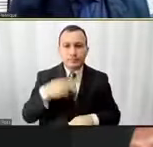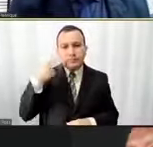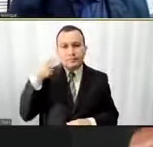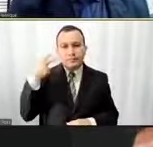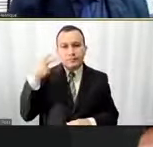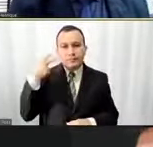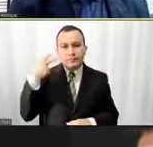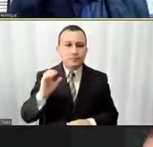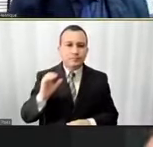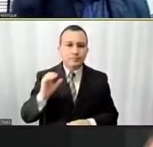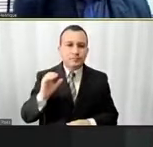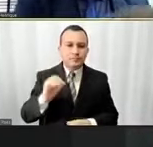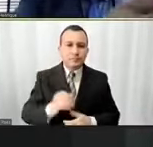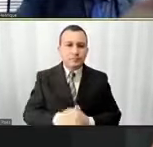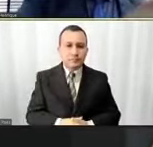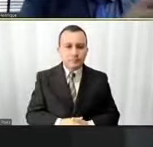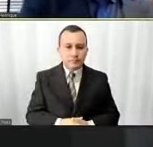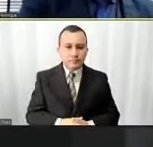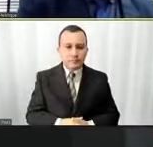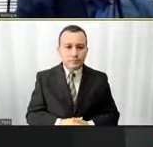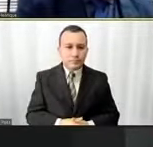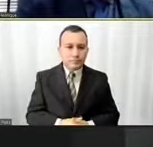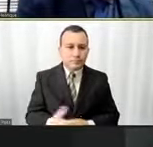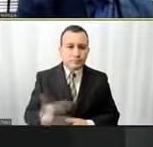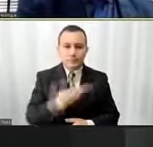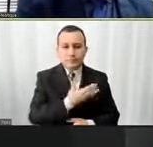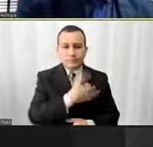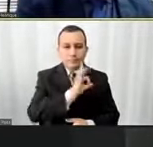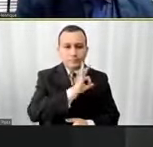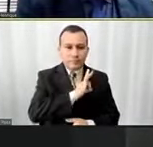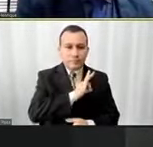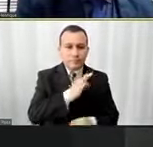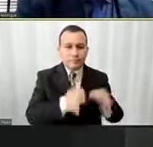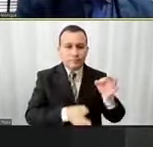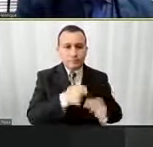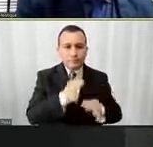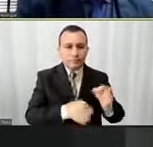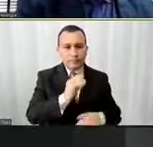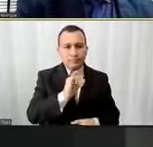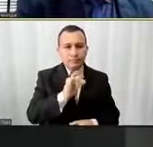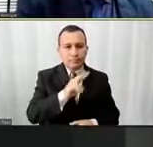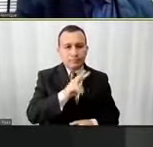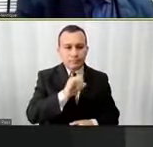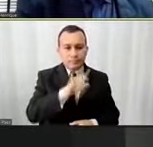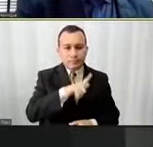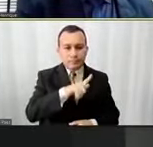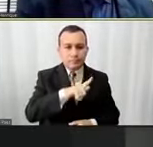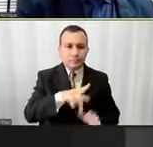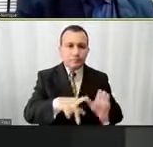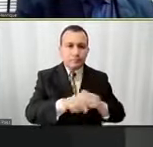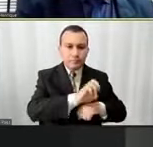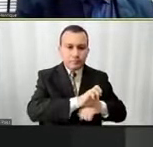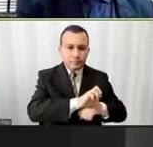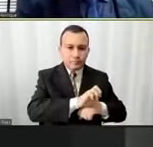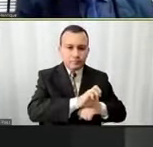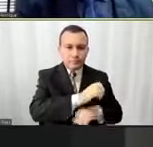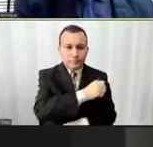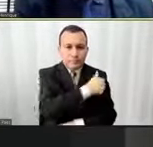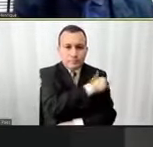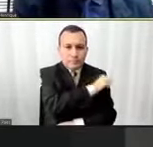Coelho. A Polícia Judiciária Civil do Estado do Rio